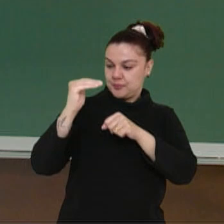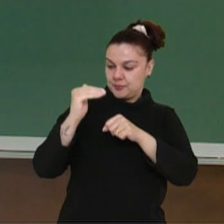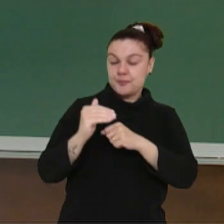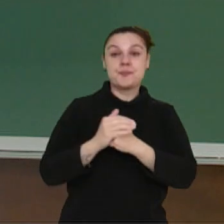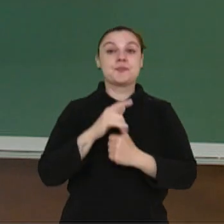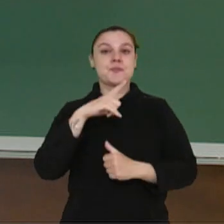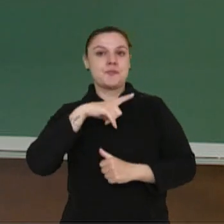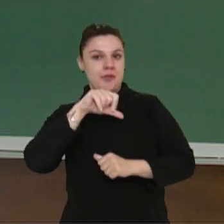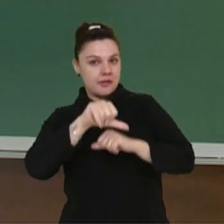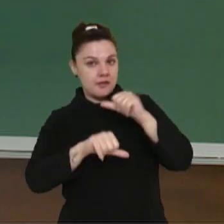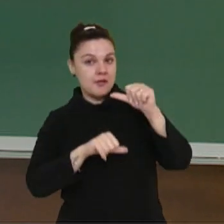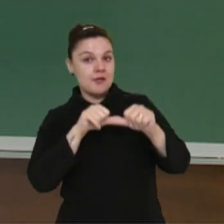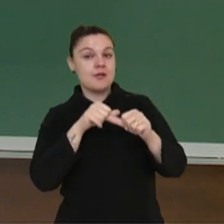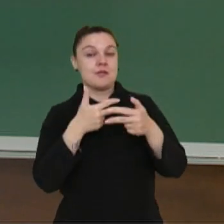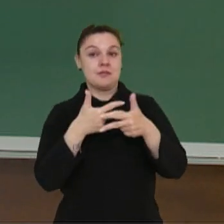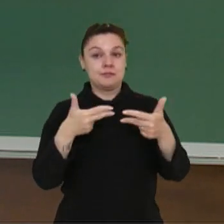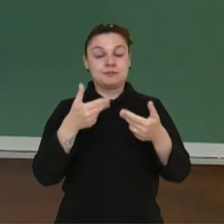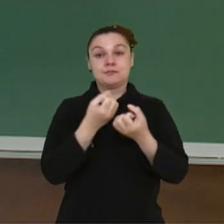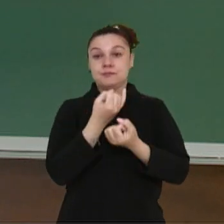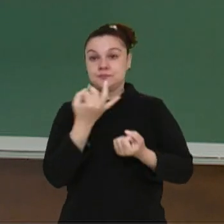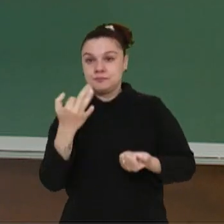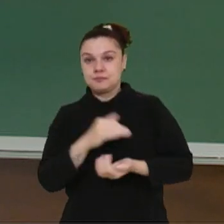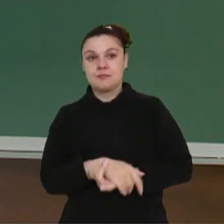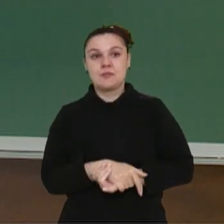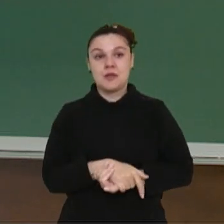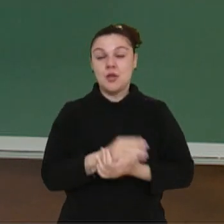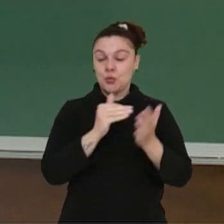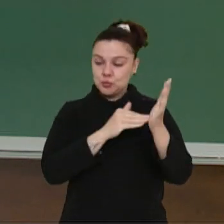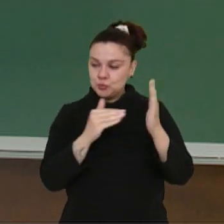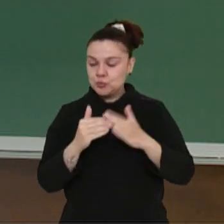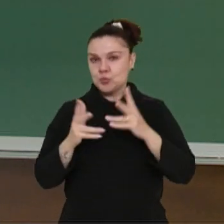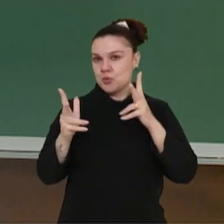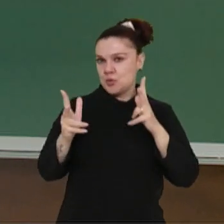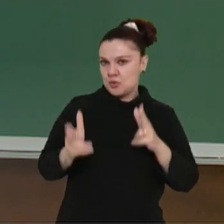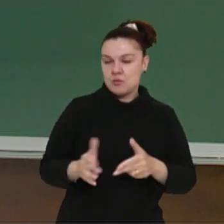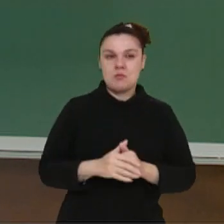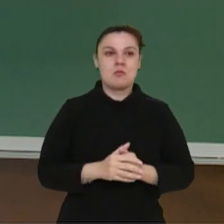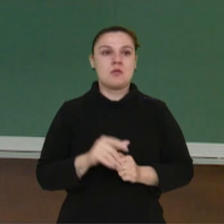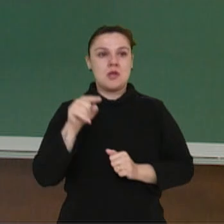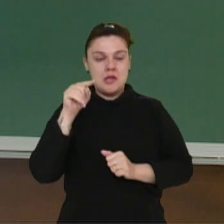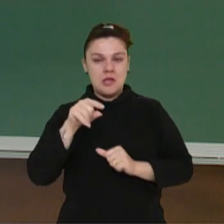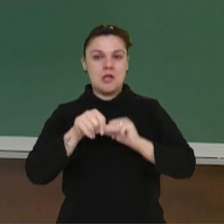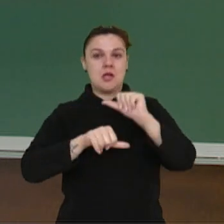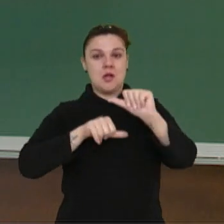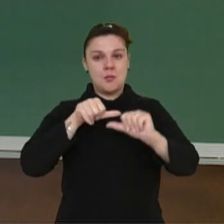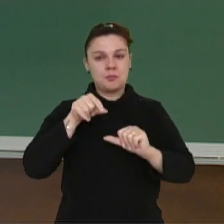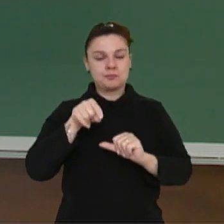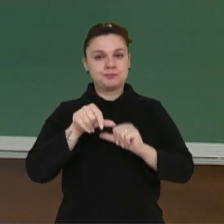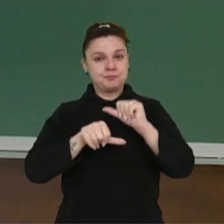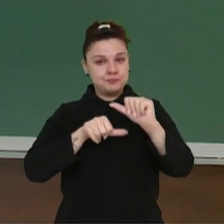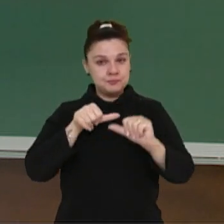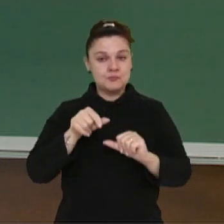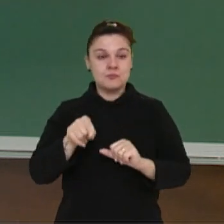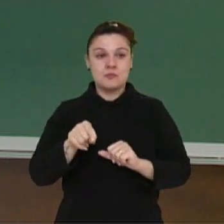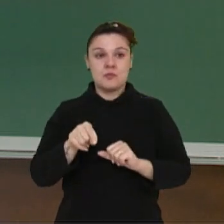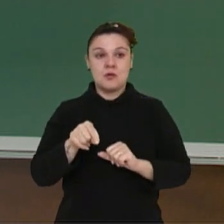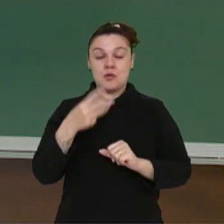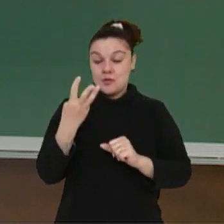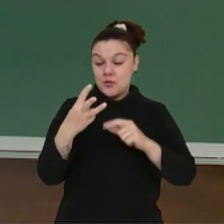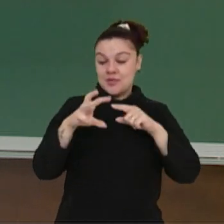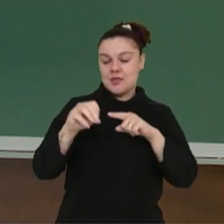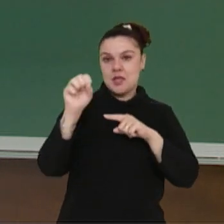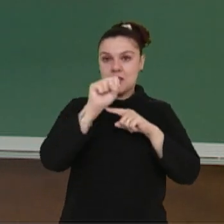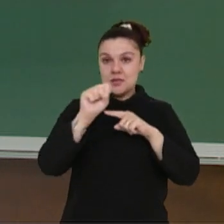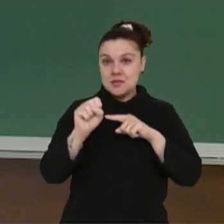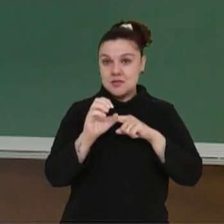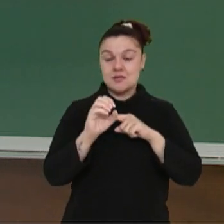tem alteração nas quantidades. Aqui eles estão todas iguais, aqui elas vão se modificando. Chegou lá nos 30 segundos